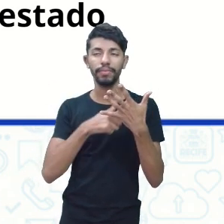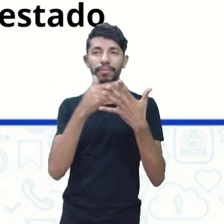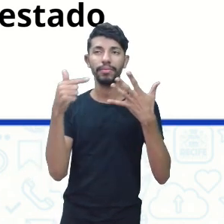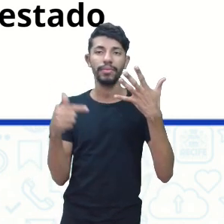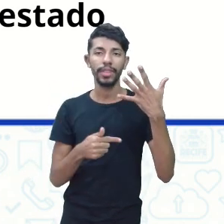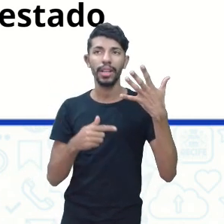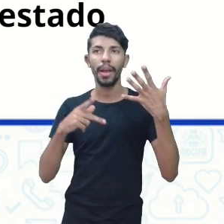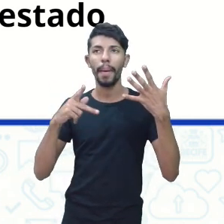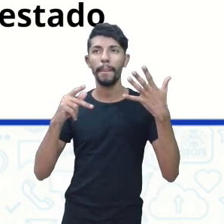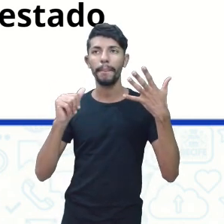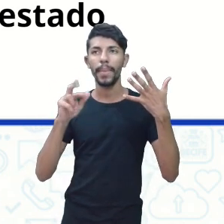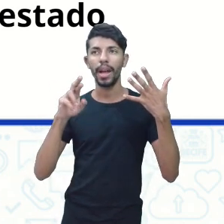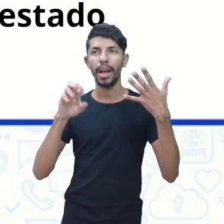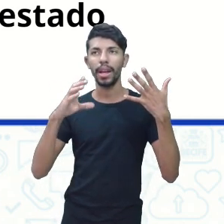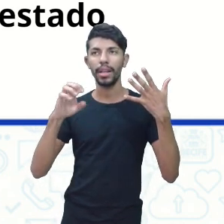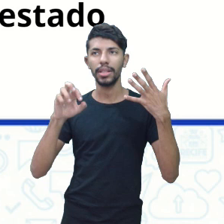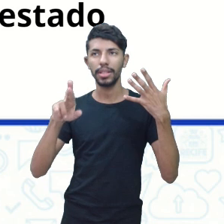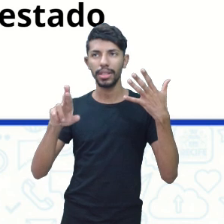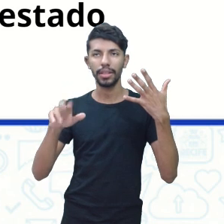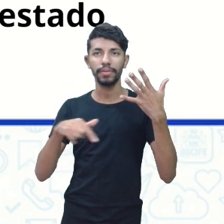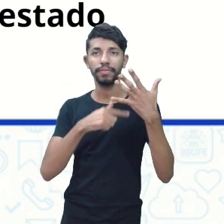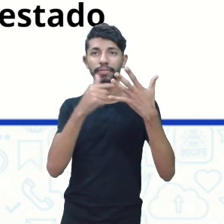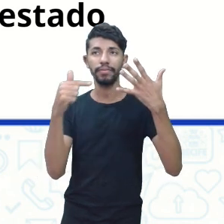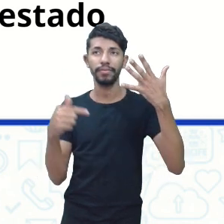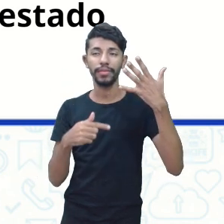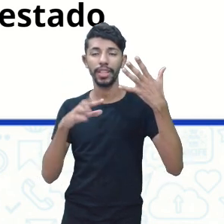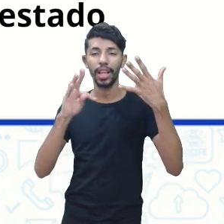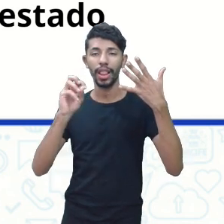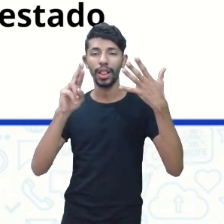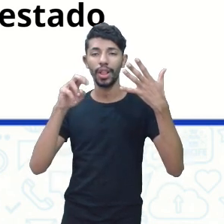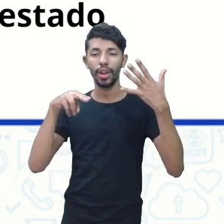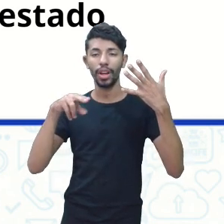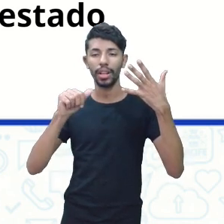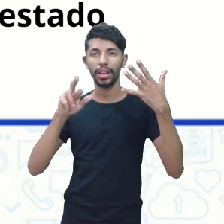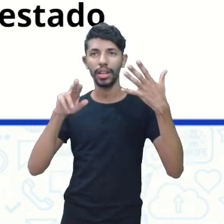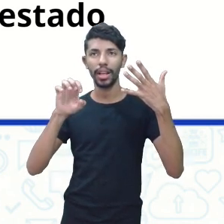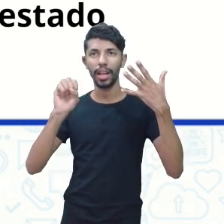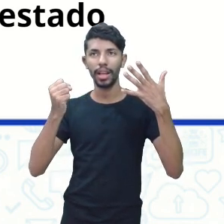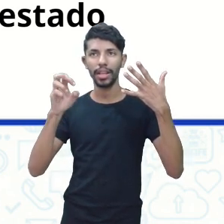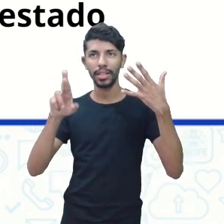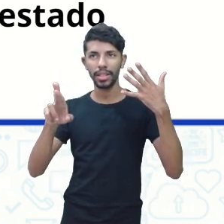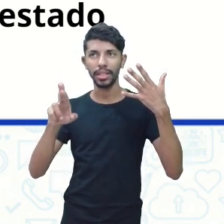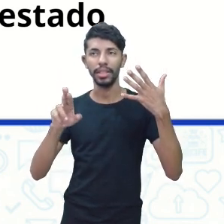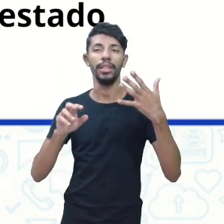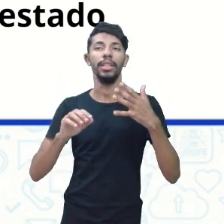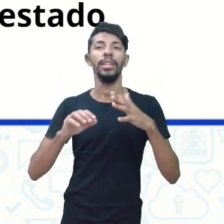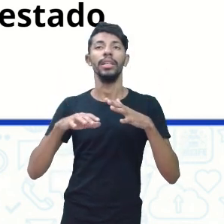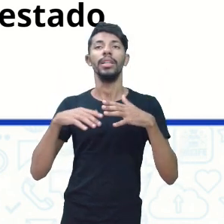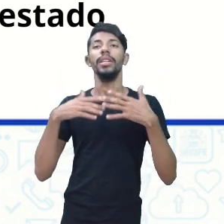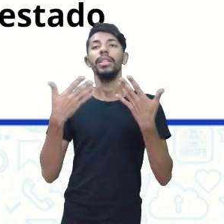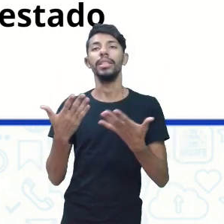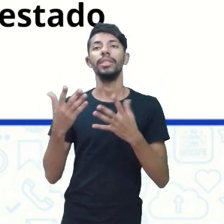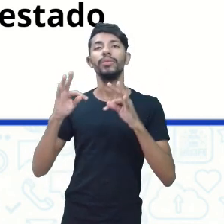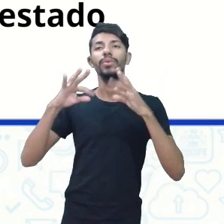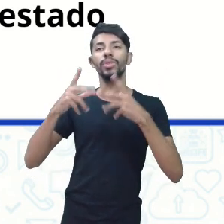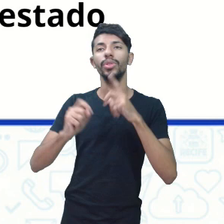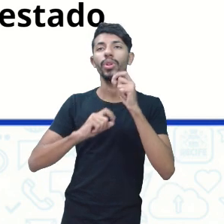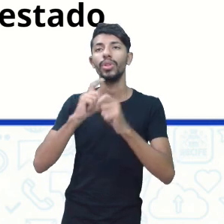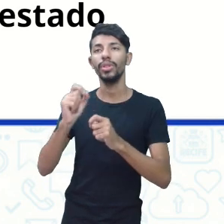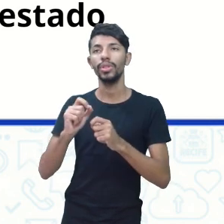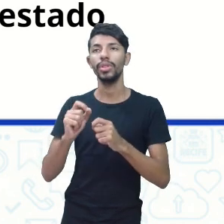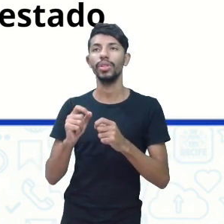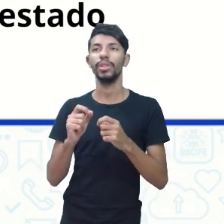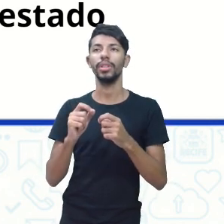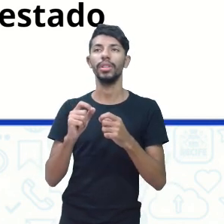estado do sujeito, como neste exemplo aqui, ó. Ela caiu da cadeira. O verbo é uma expressão, uma